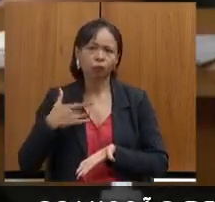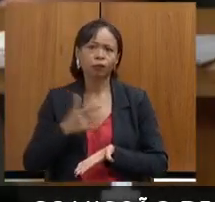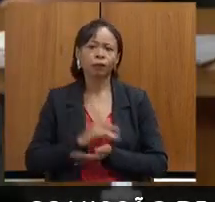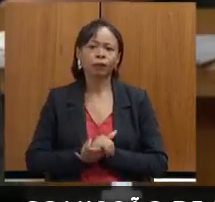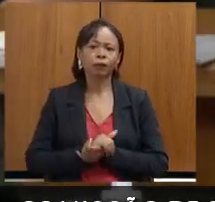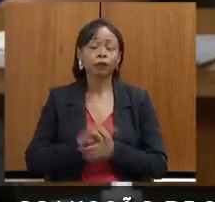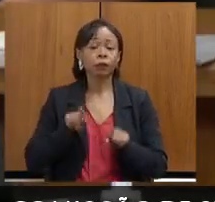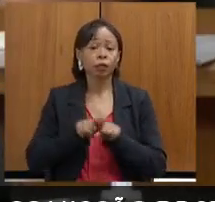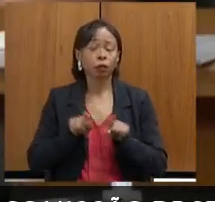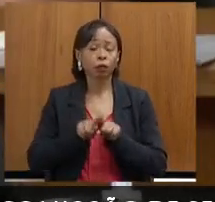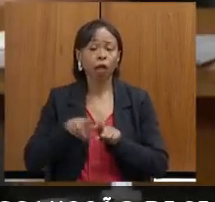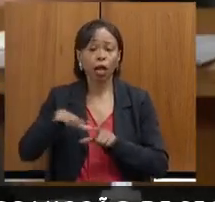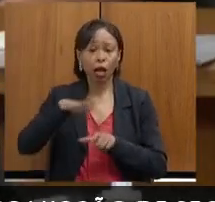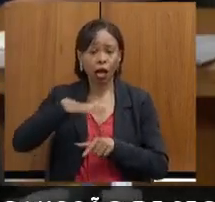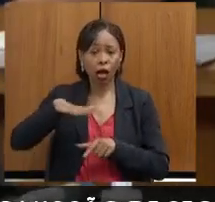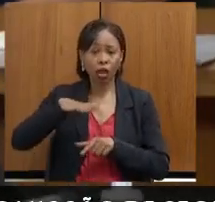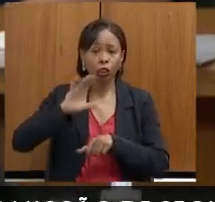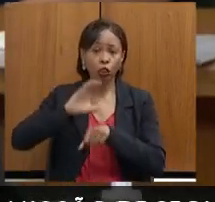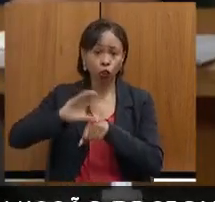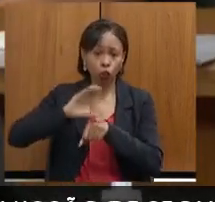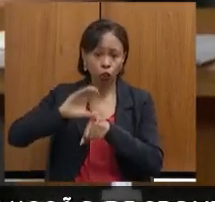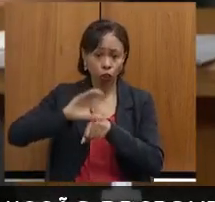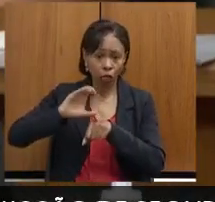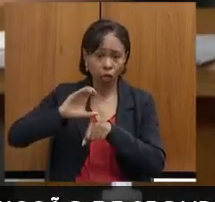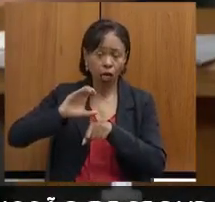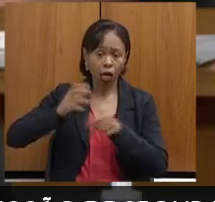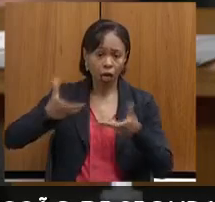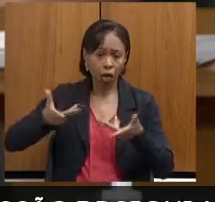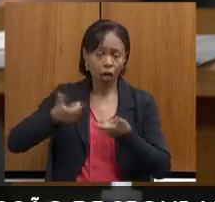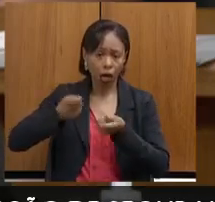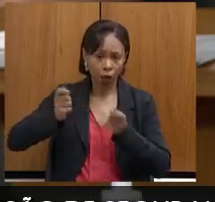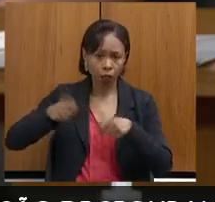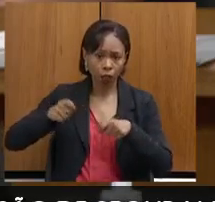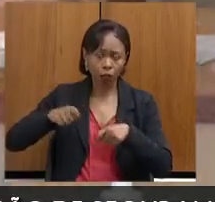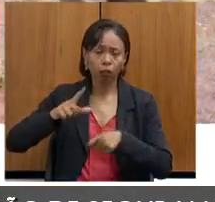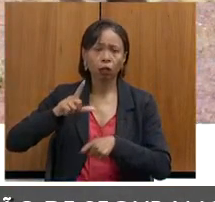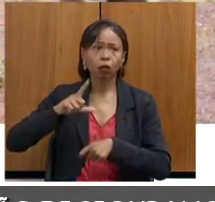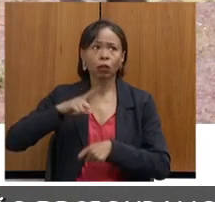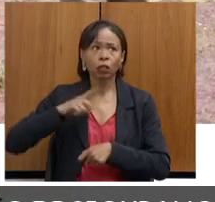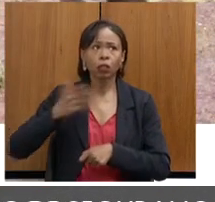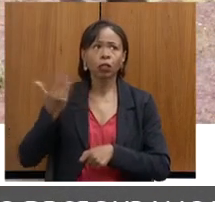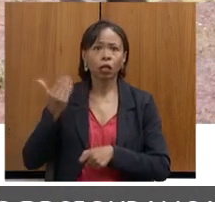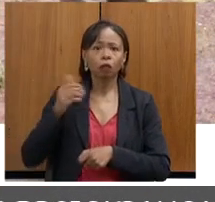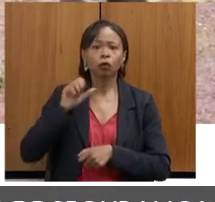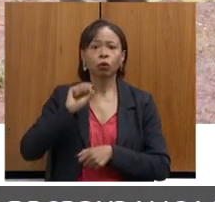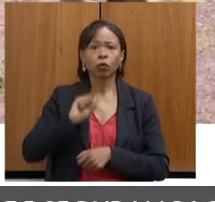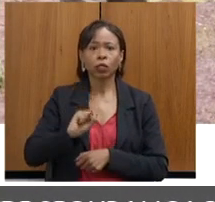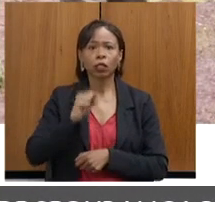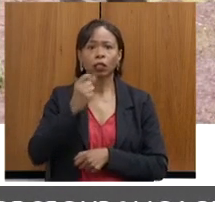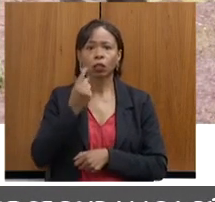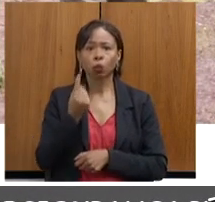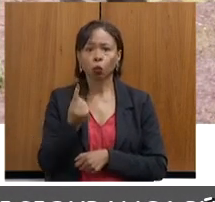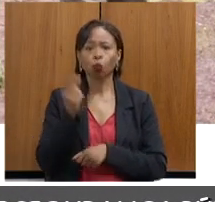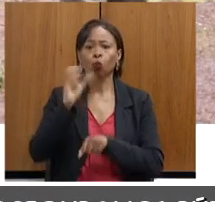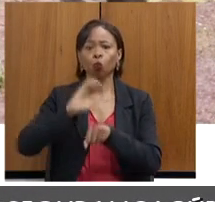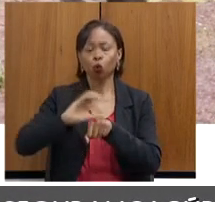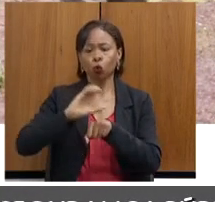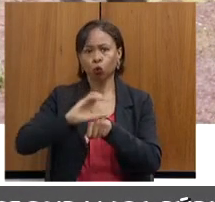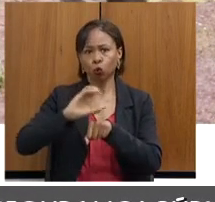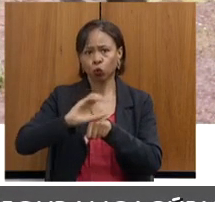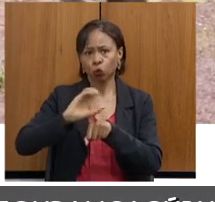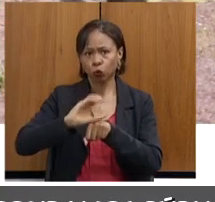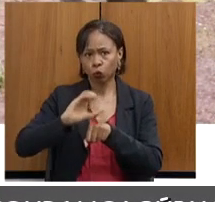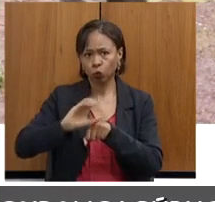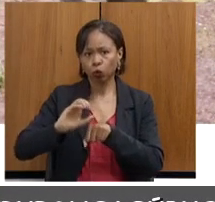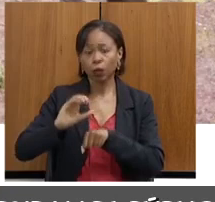no campo da capacitação pode passar que nós tivemos aí 81 cursos